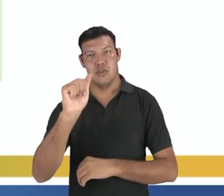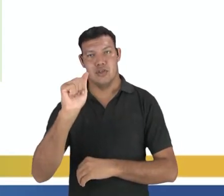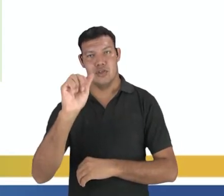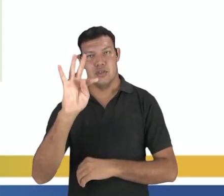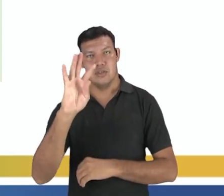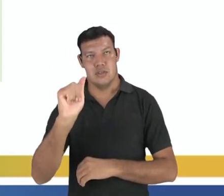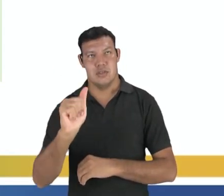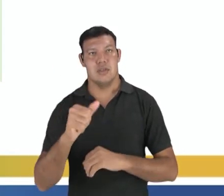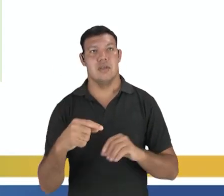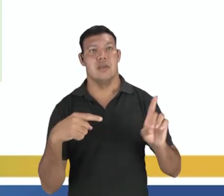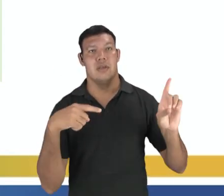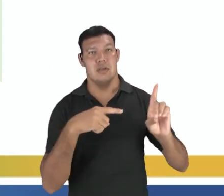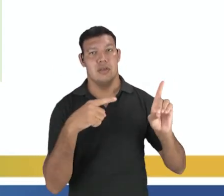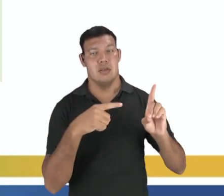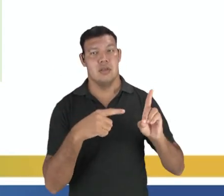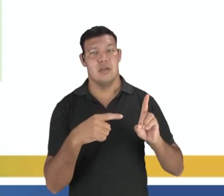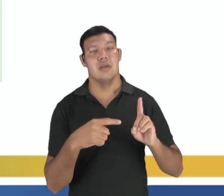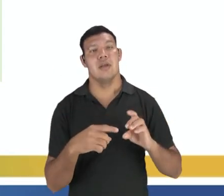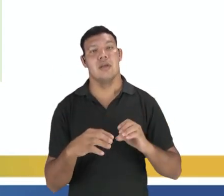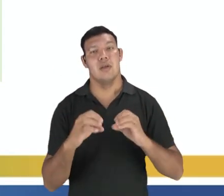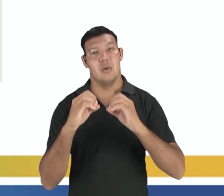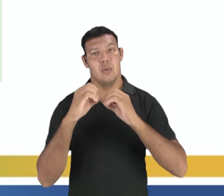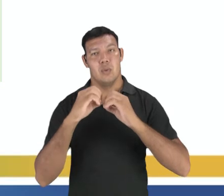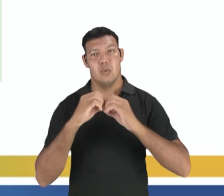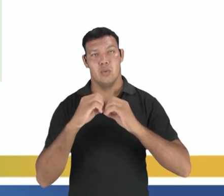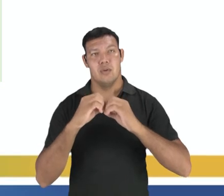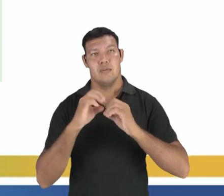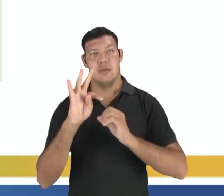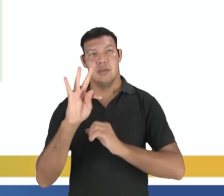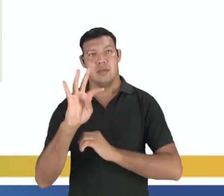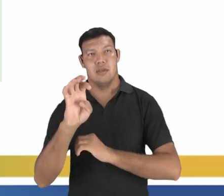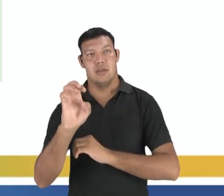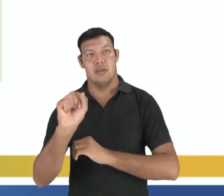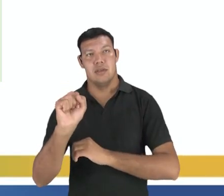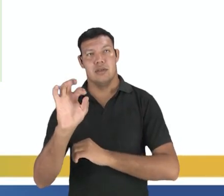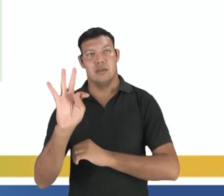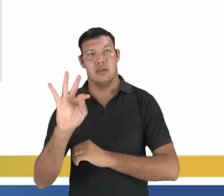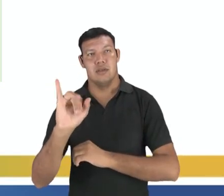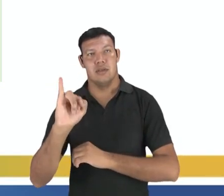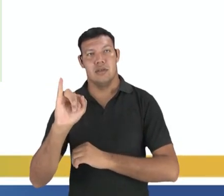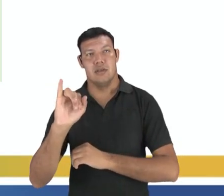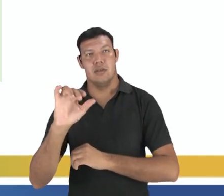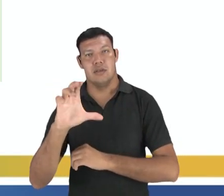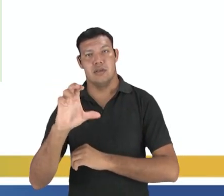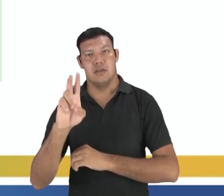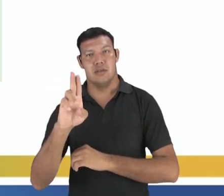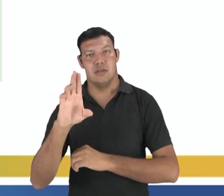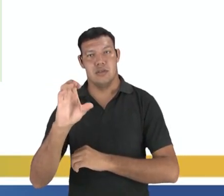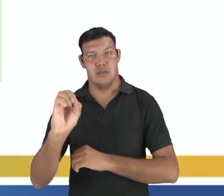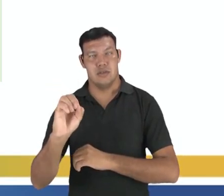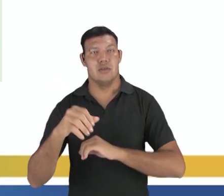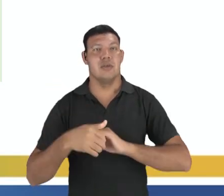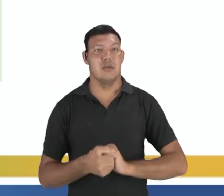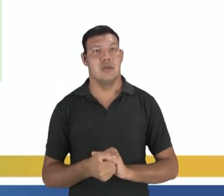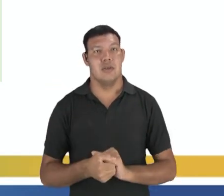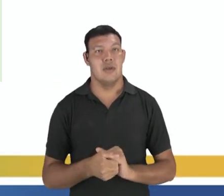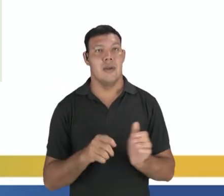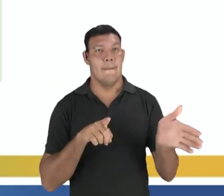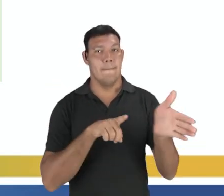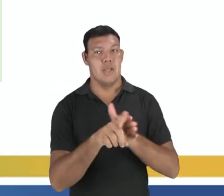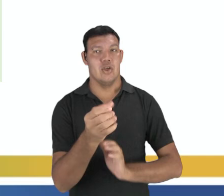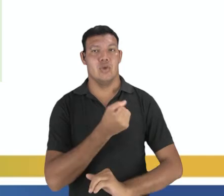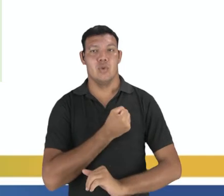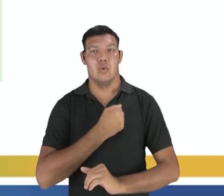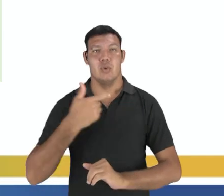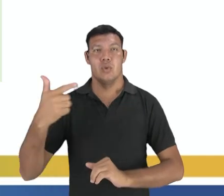testículos. Já na segunda questão nós temos o seguinte: como funciona o mecanismo de controle de temperatura